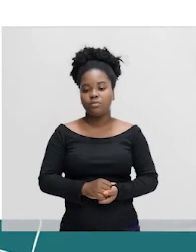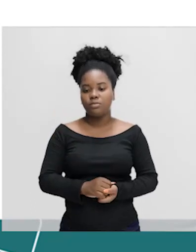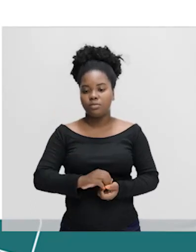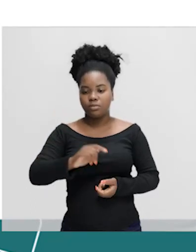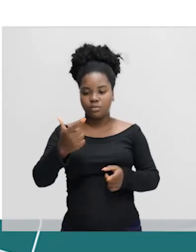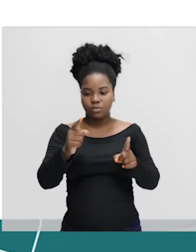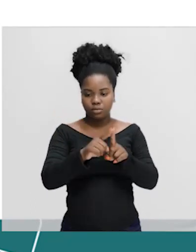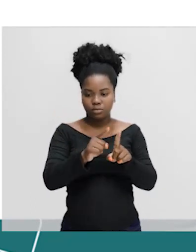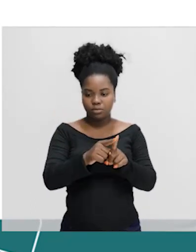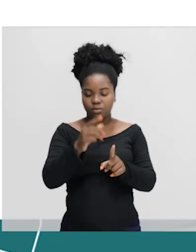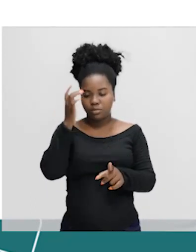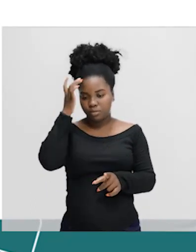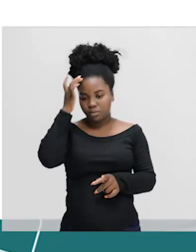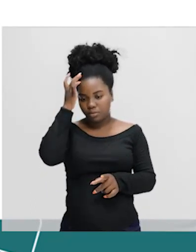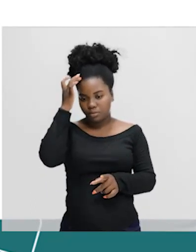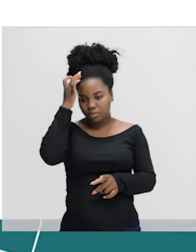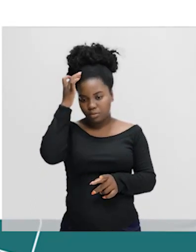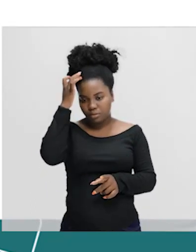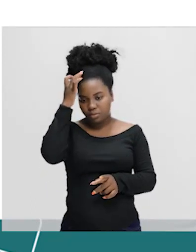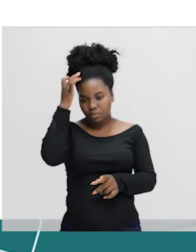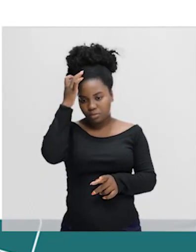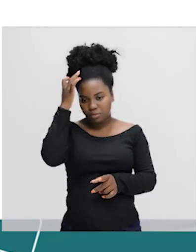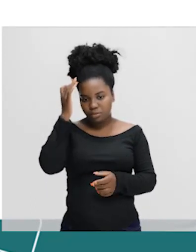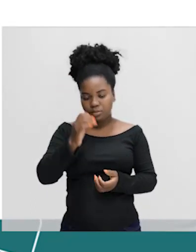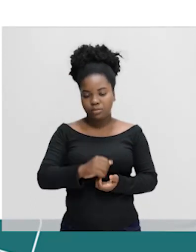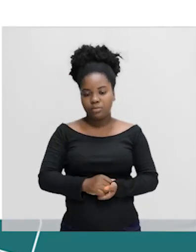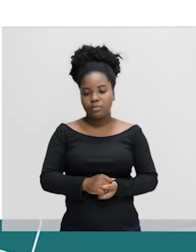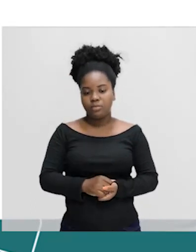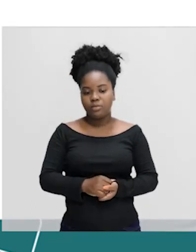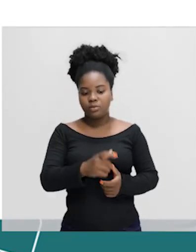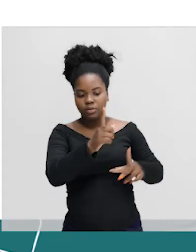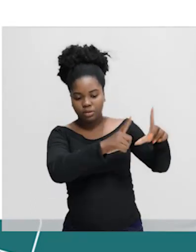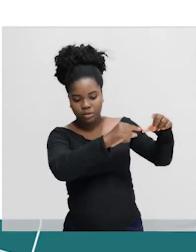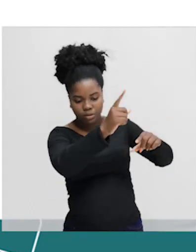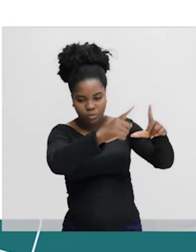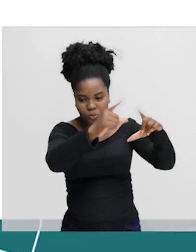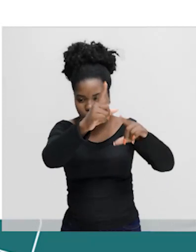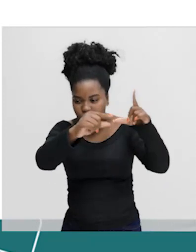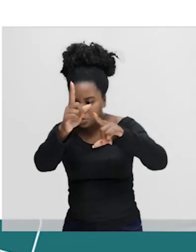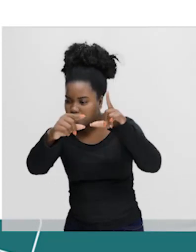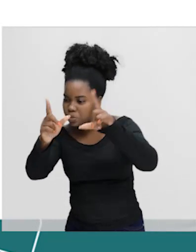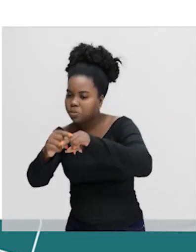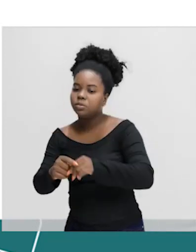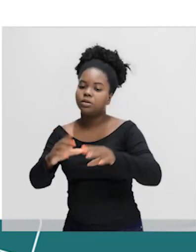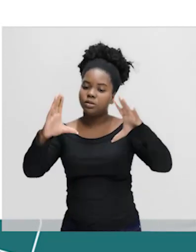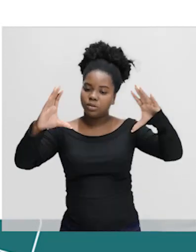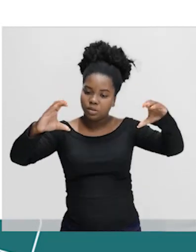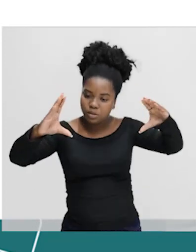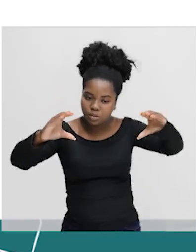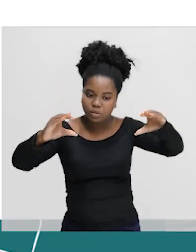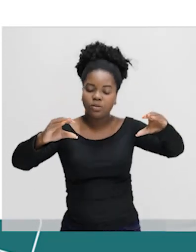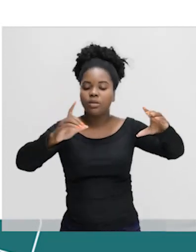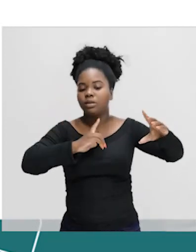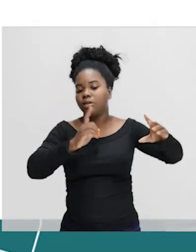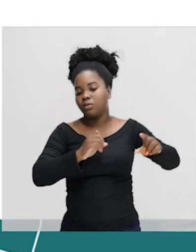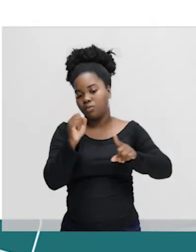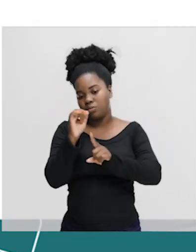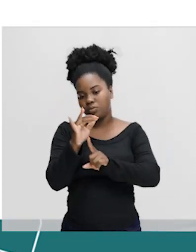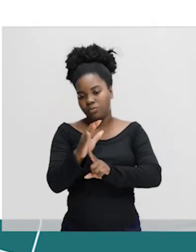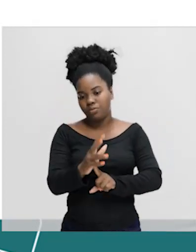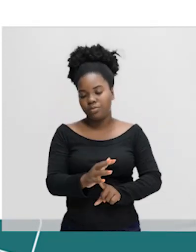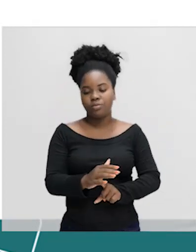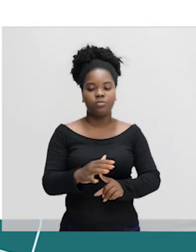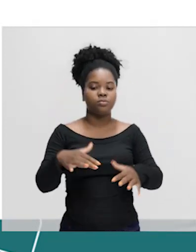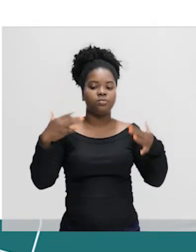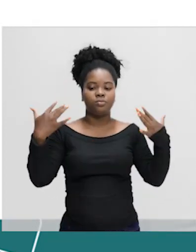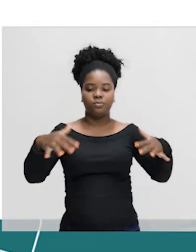galáxias, tá certo? Então esse berçário de estrelas que é nebulosa tem uma quantidade de gás muito grande e é ali que vai ter o